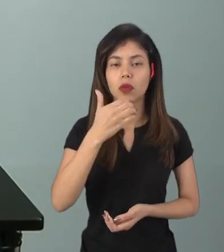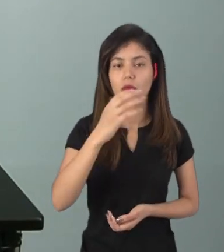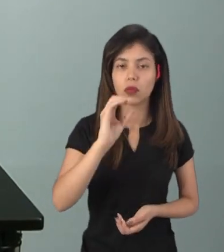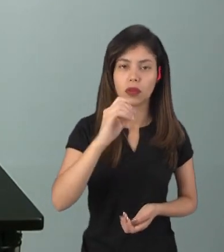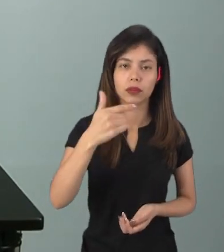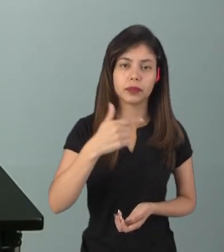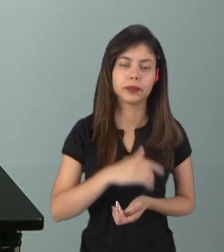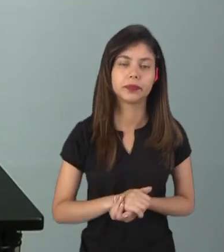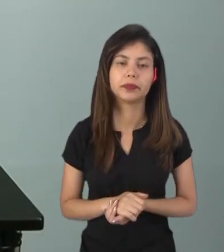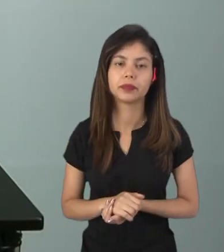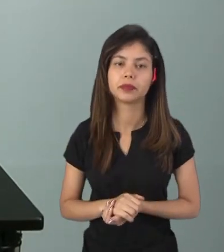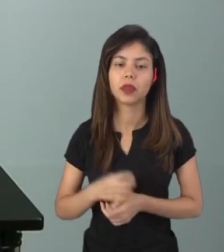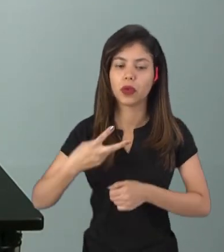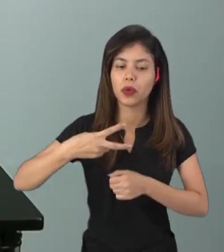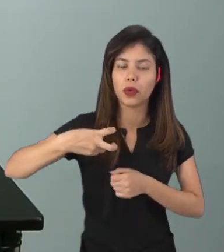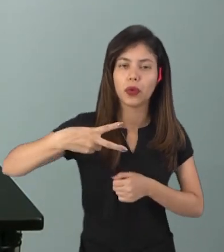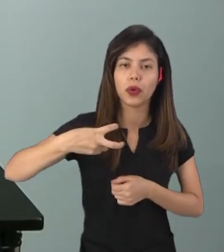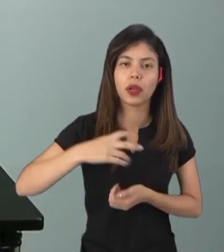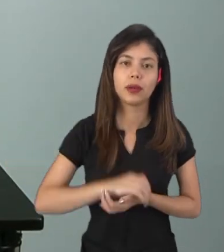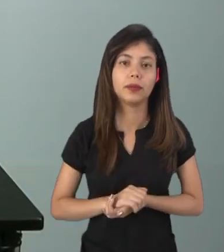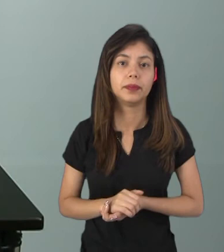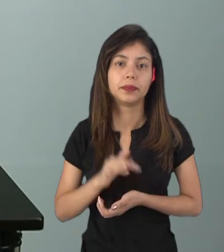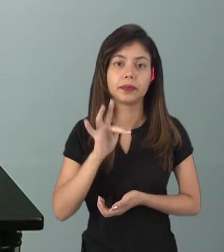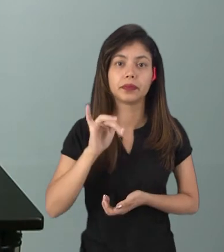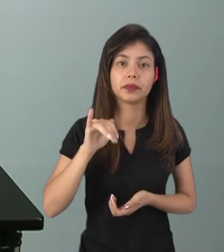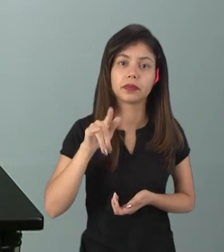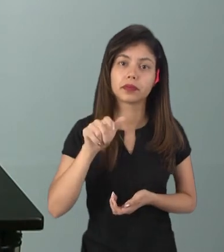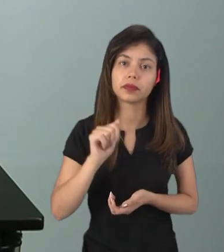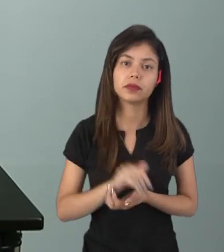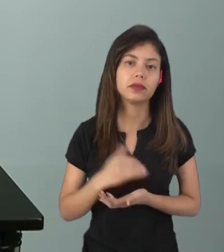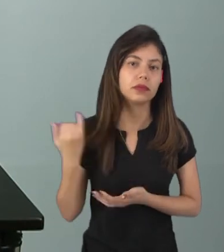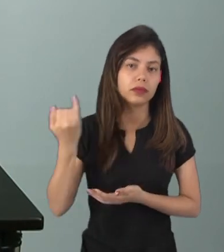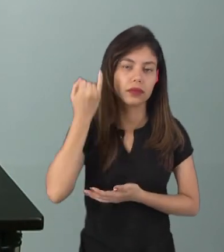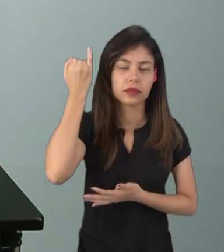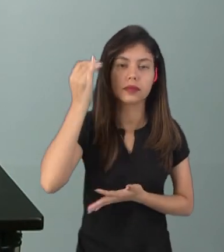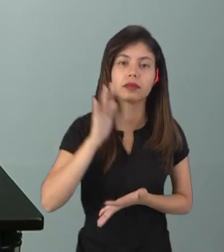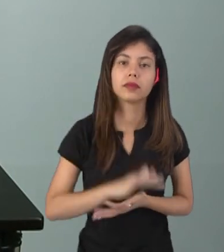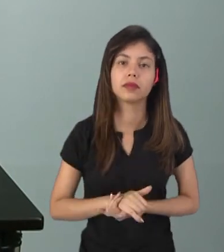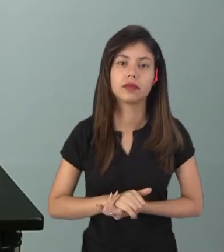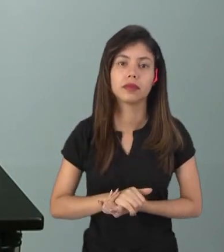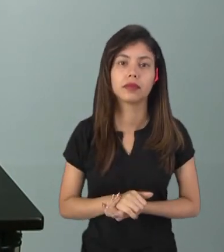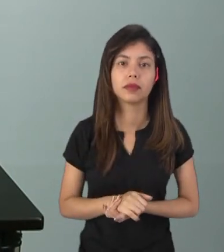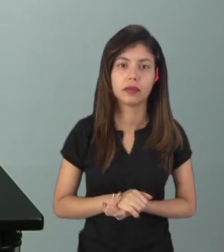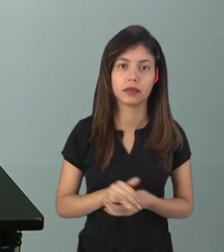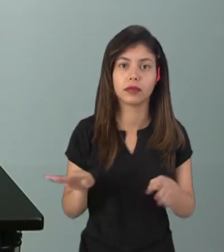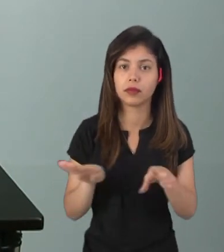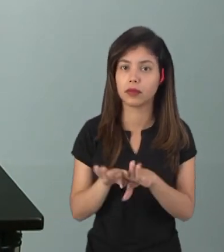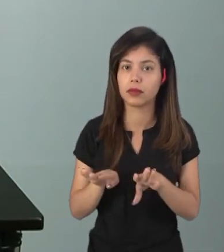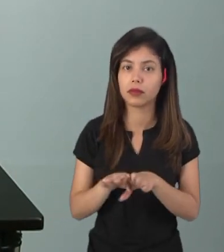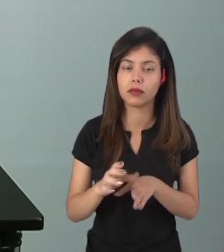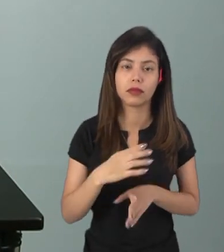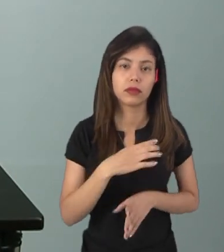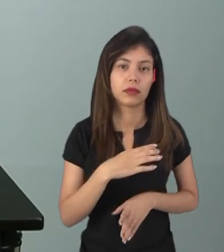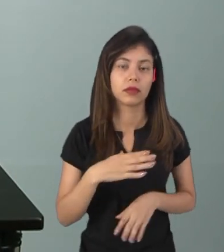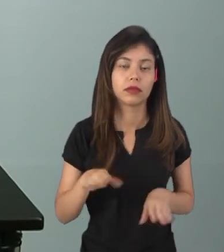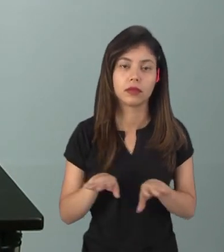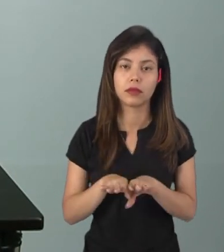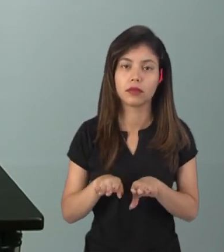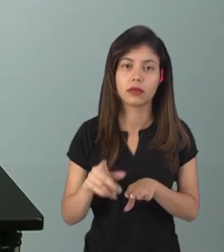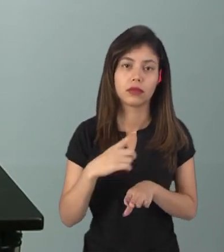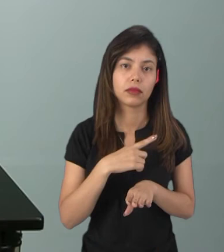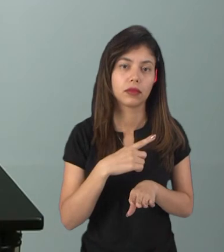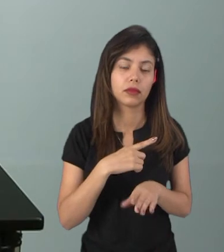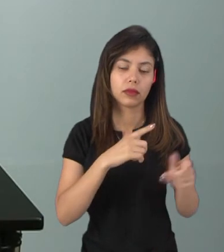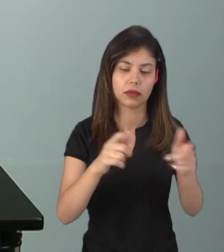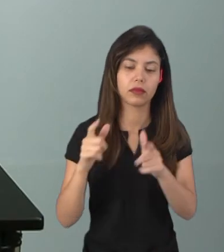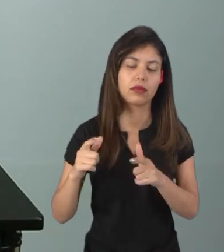fazem um papel de filtro, não é mesmo? Então, por isso a importância, né, de uma cidade ter também